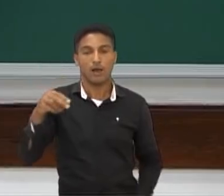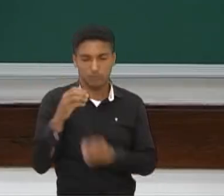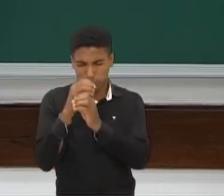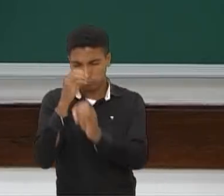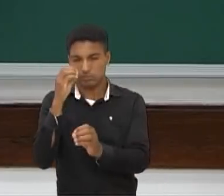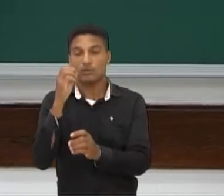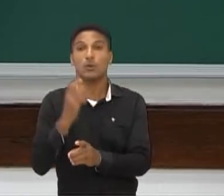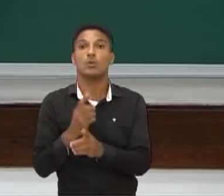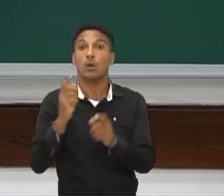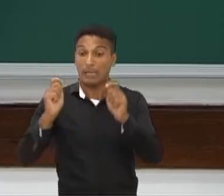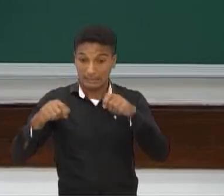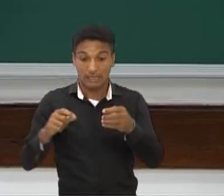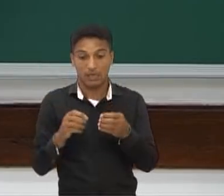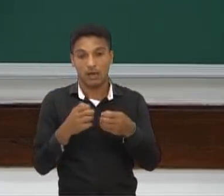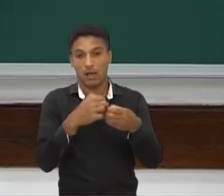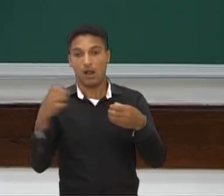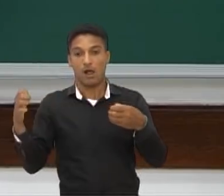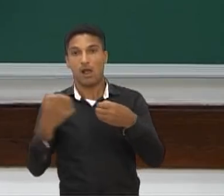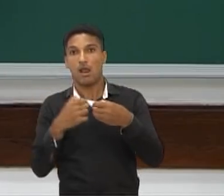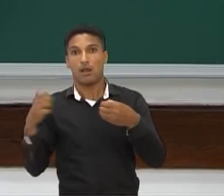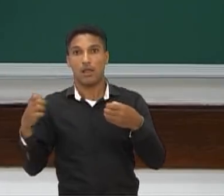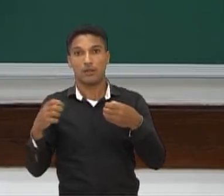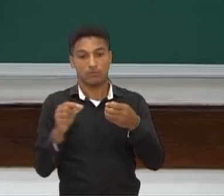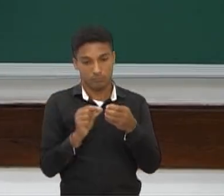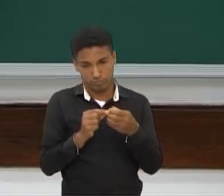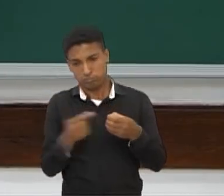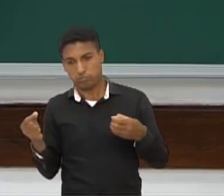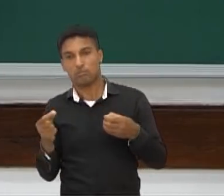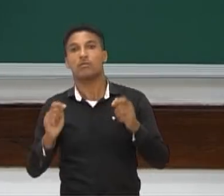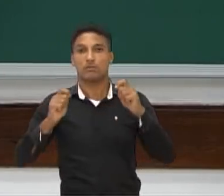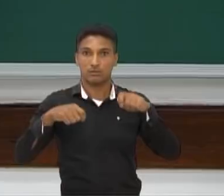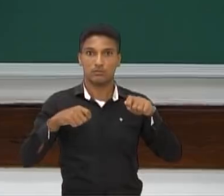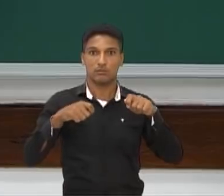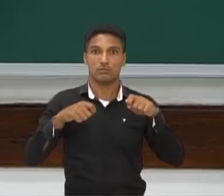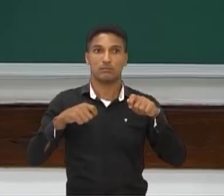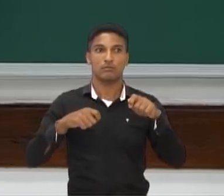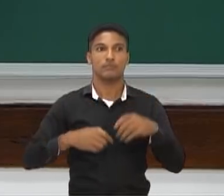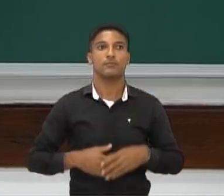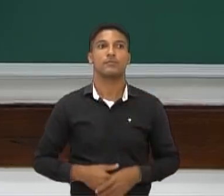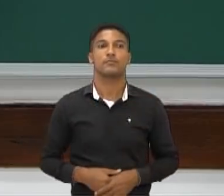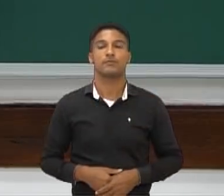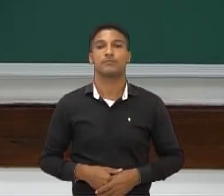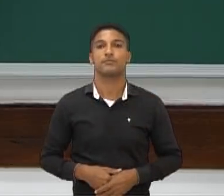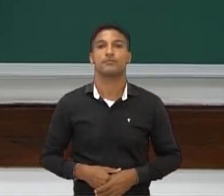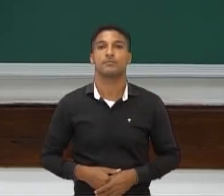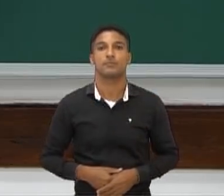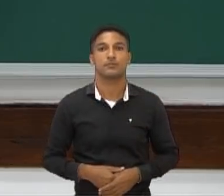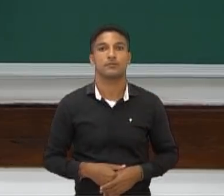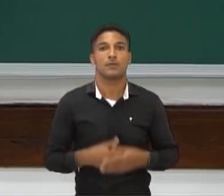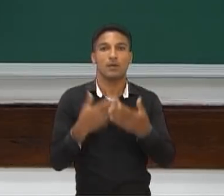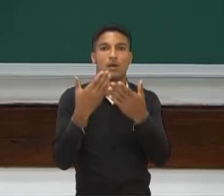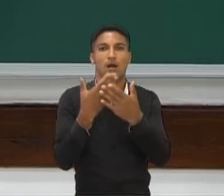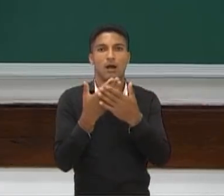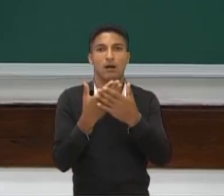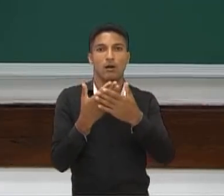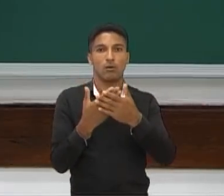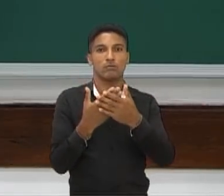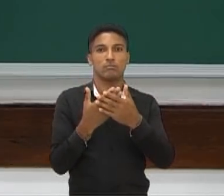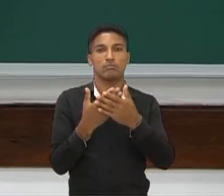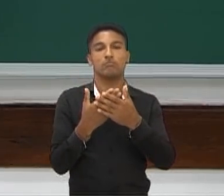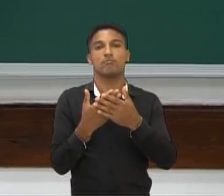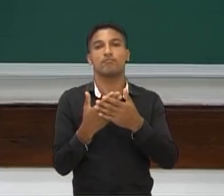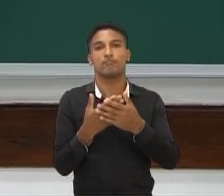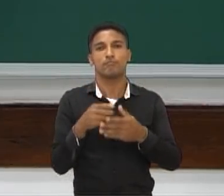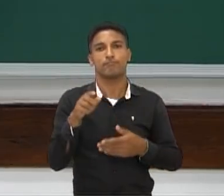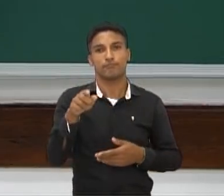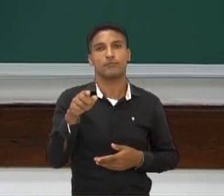ele conseguiu arrancar um elétron desse átomo. Então, pessoal, foi essa nossa aula, uma aula bem tranquila, e eu tenho